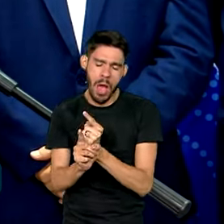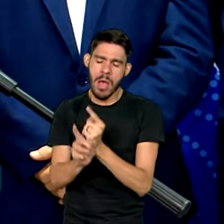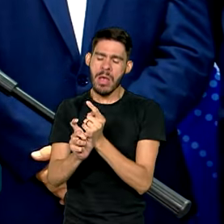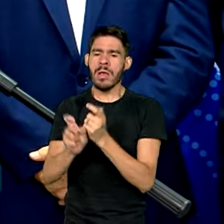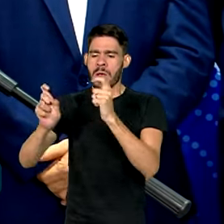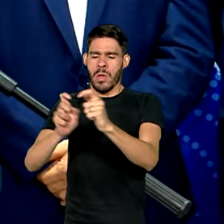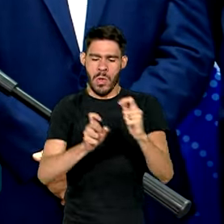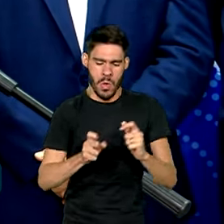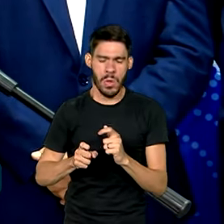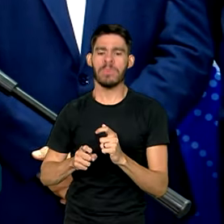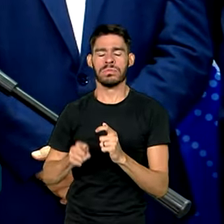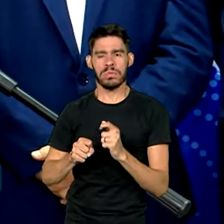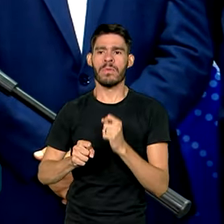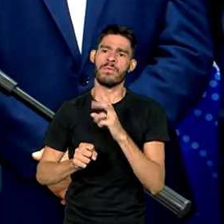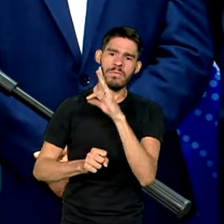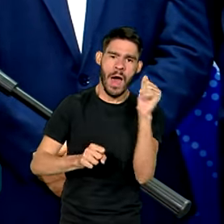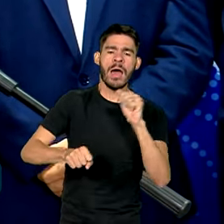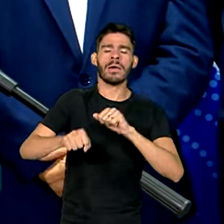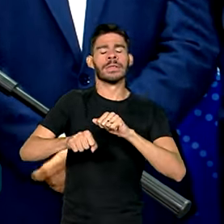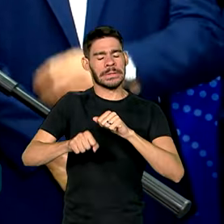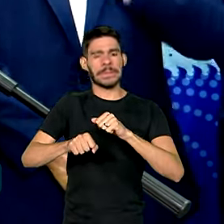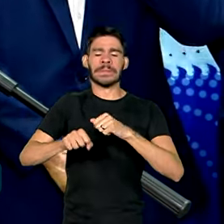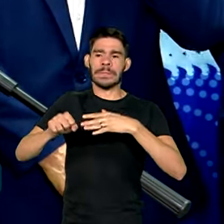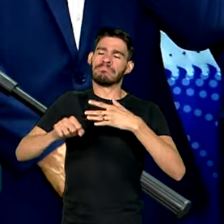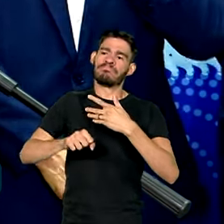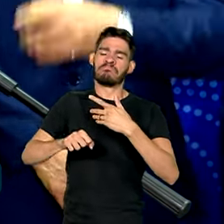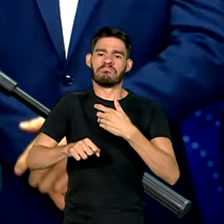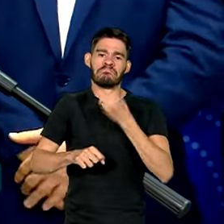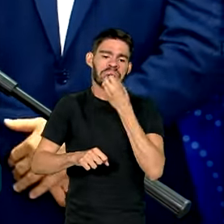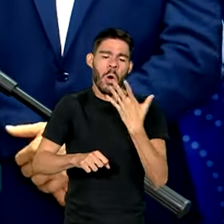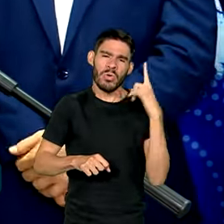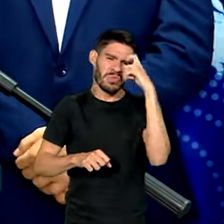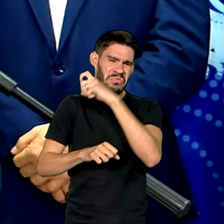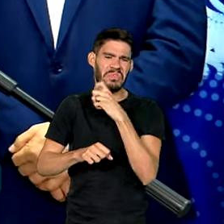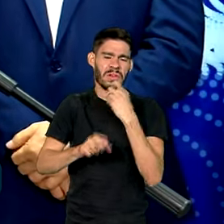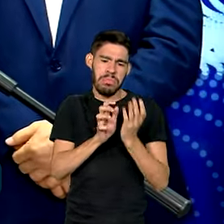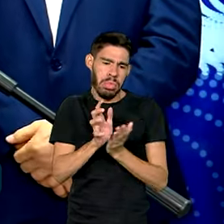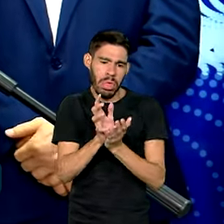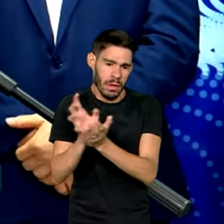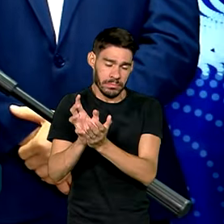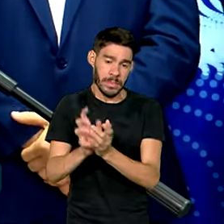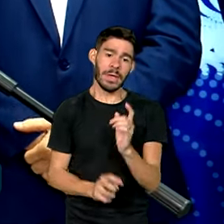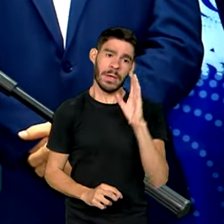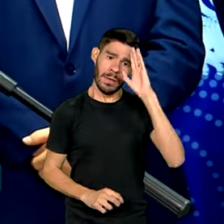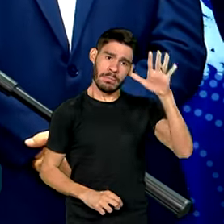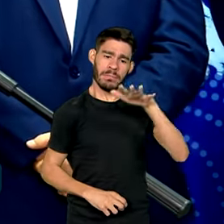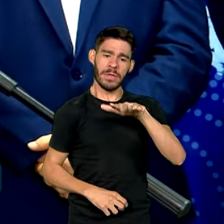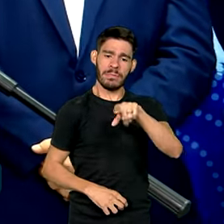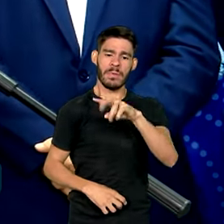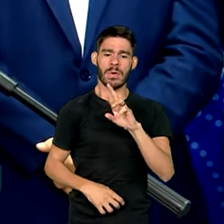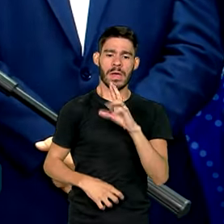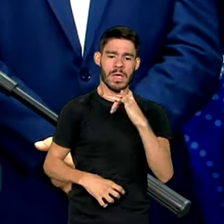locais onde os sedimentos irão se acumular e ter uma dificuldade maior de navegação. Principalmente ali no